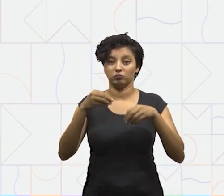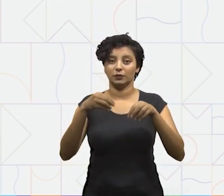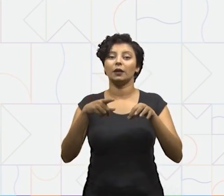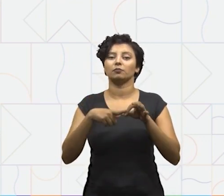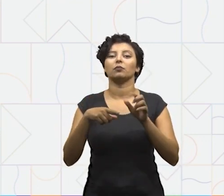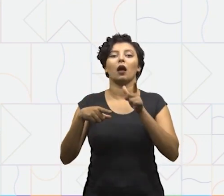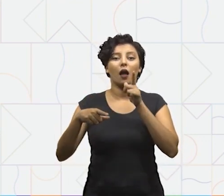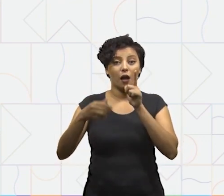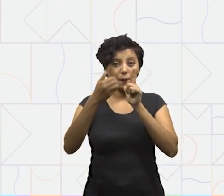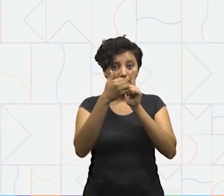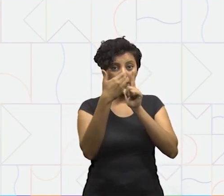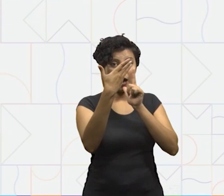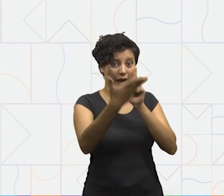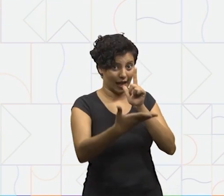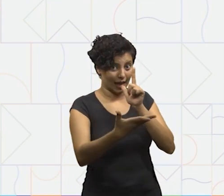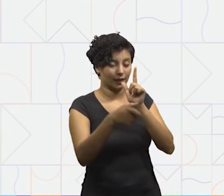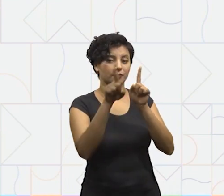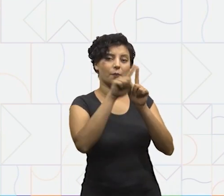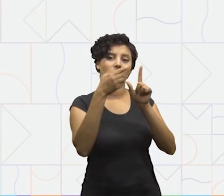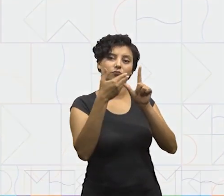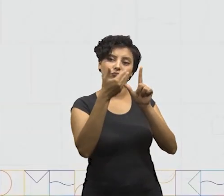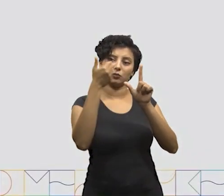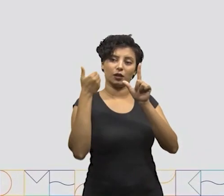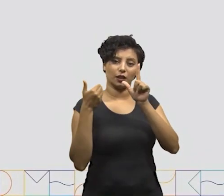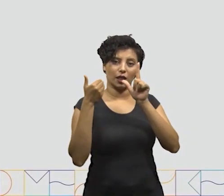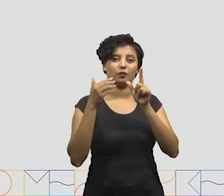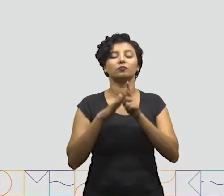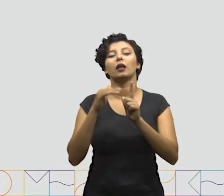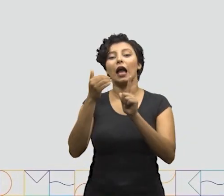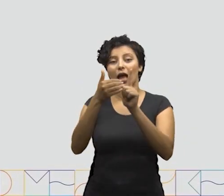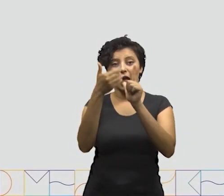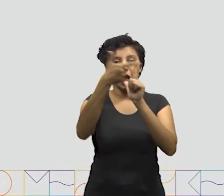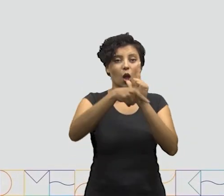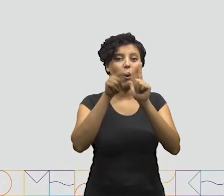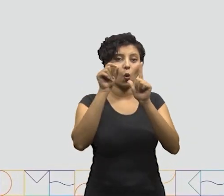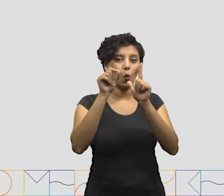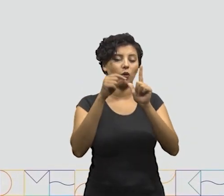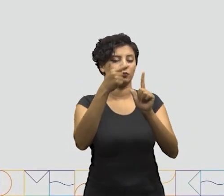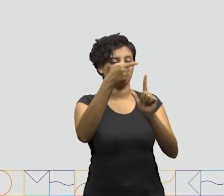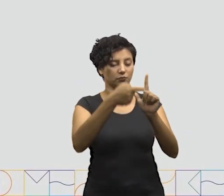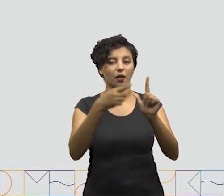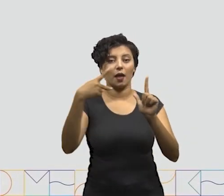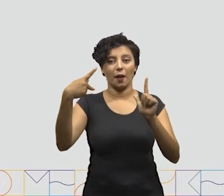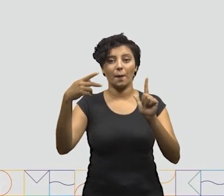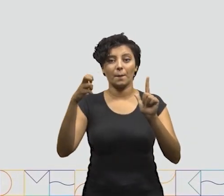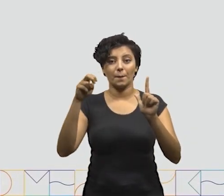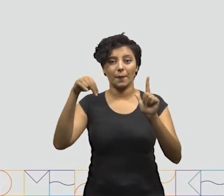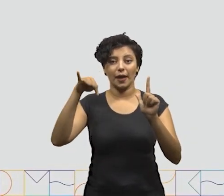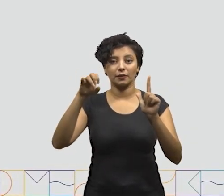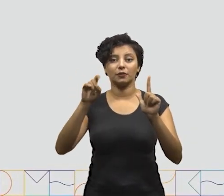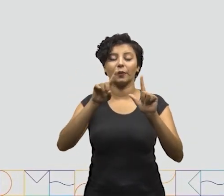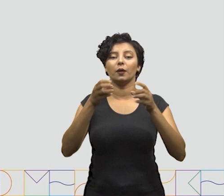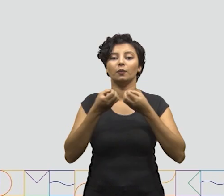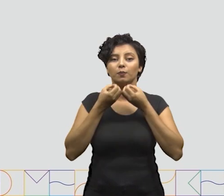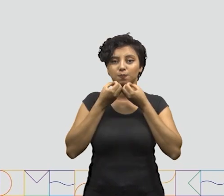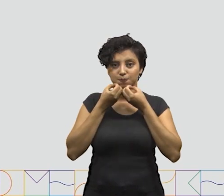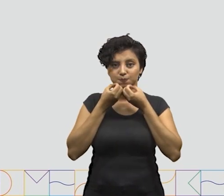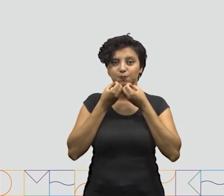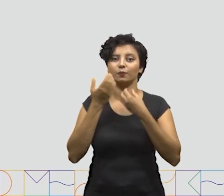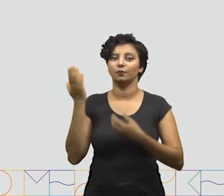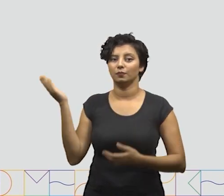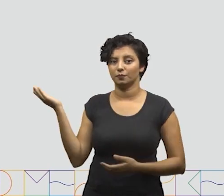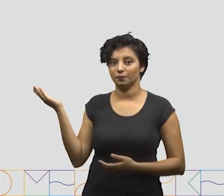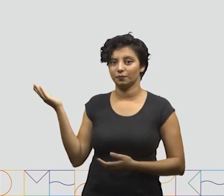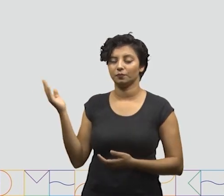órgãos externos e internos. Os órgãos externos são o pênis e o saco